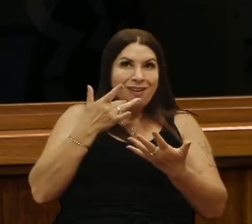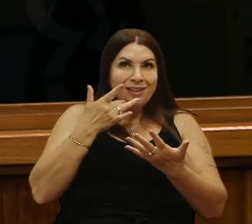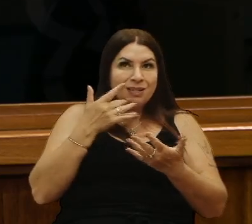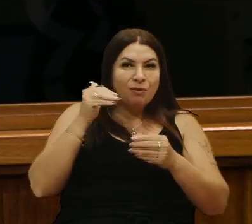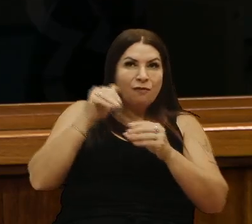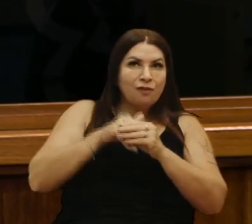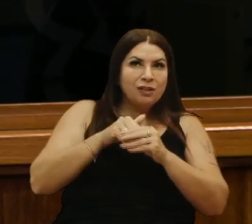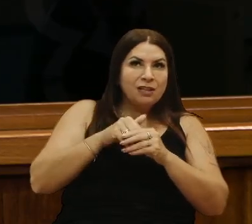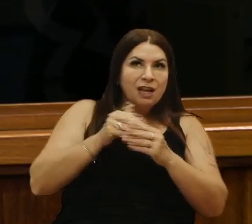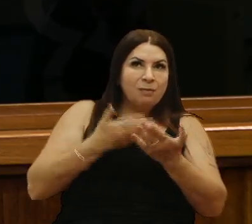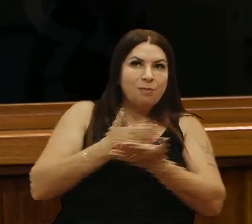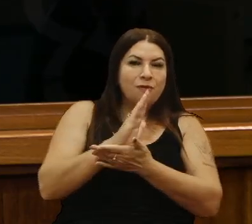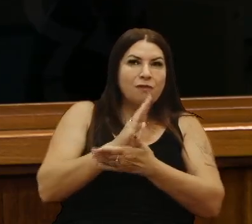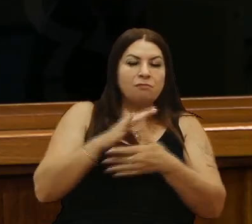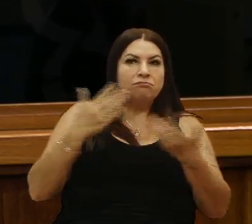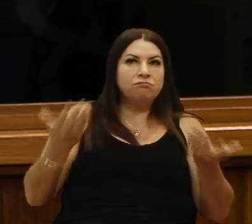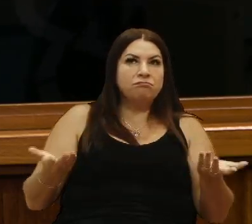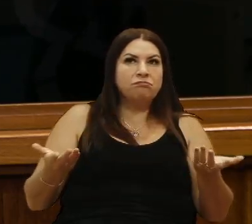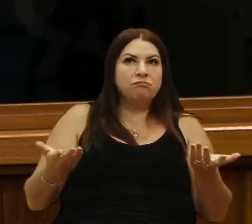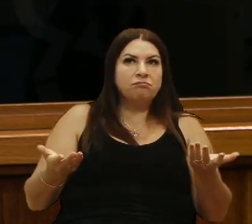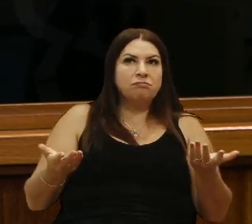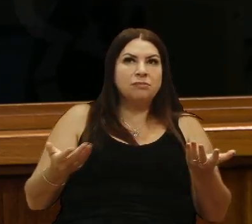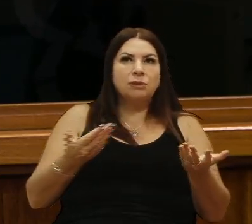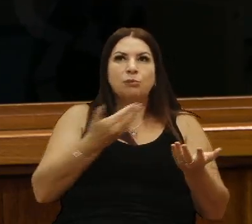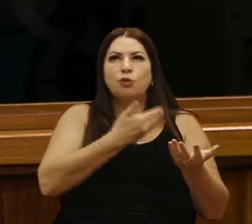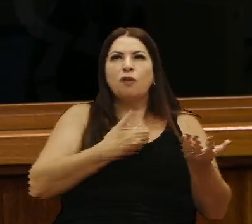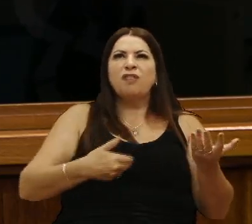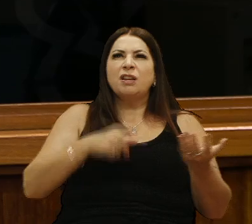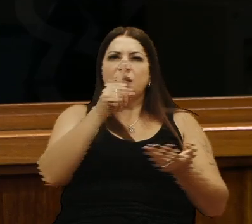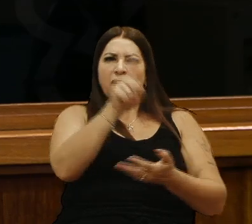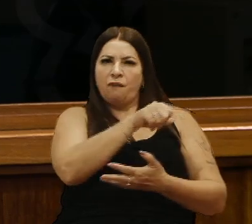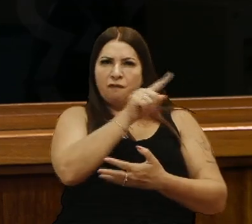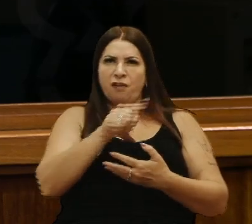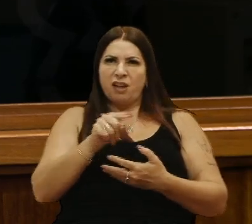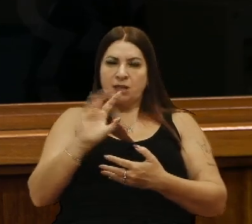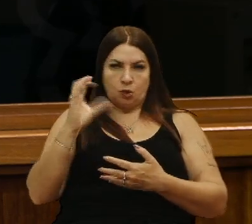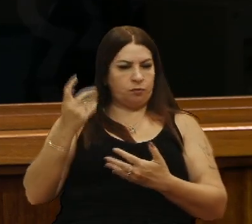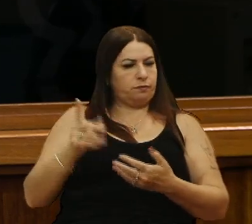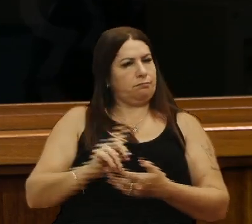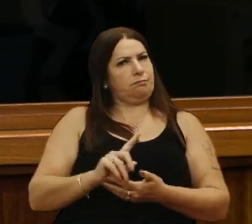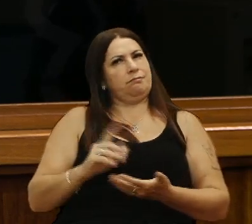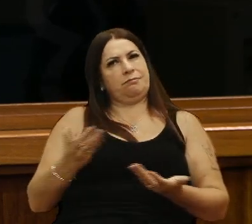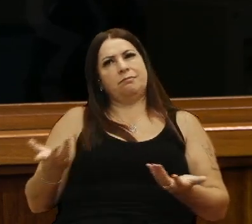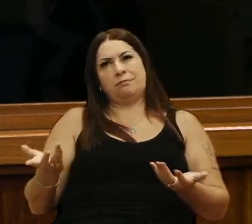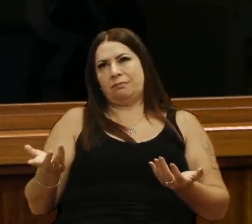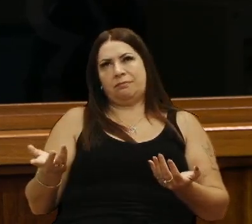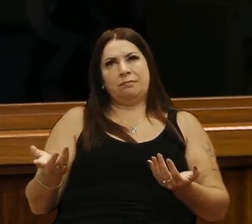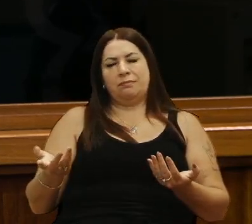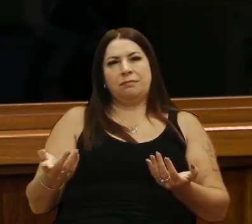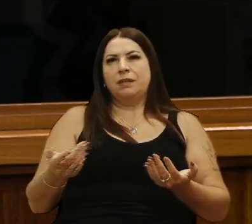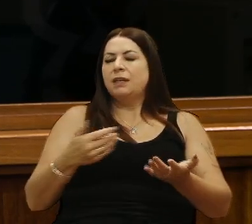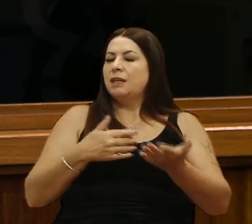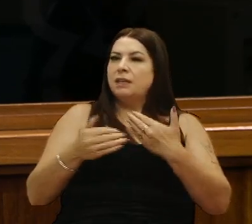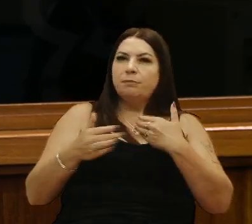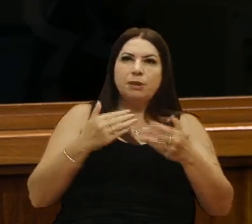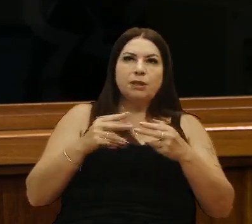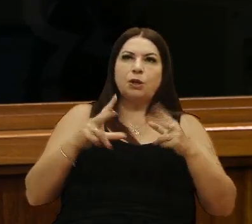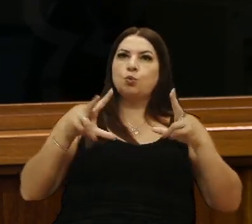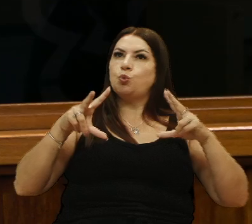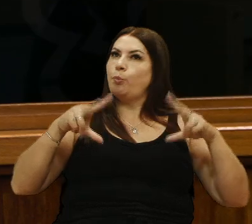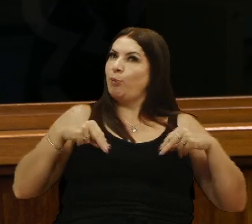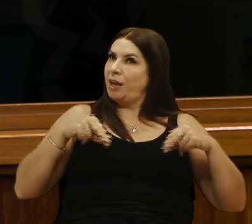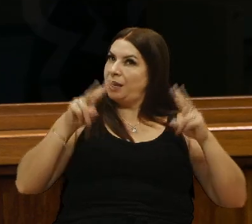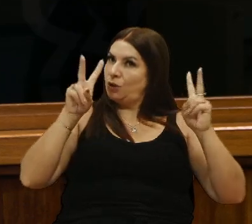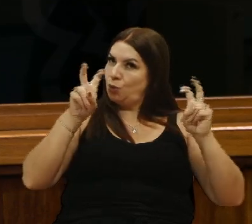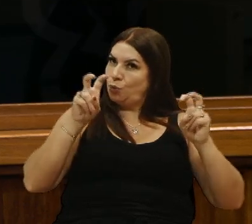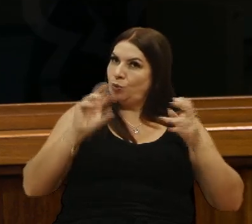votar, aprovar, e depois o governo veta, está resolvido. Não, acho assim, ó, independente do mérito dessa questão